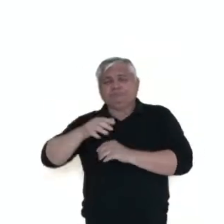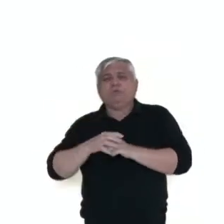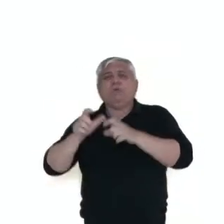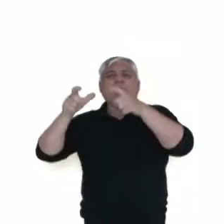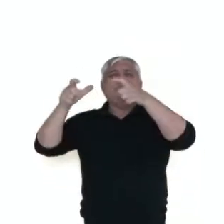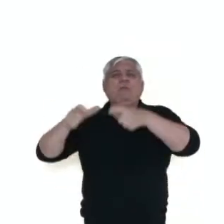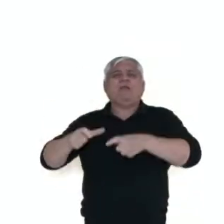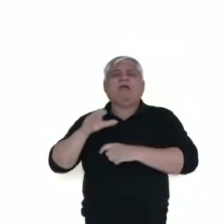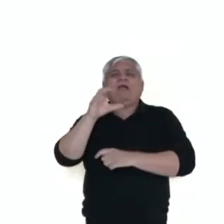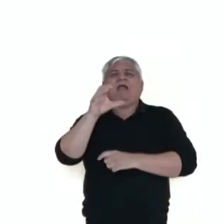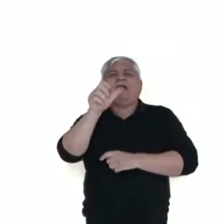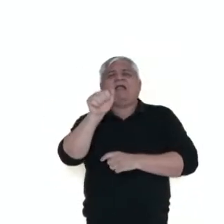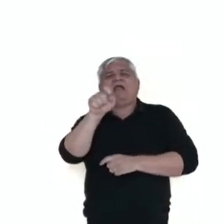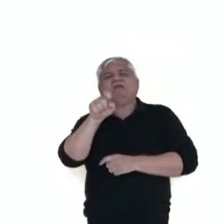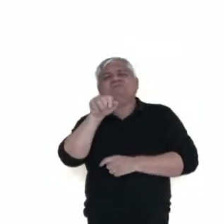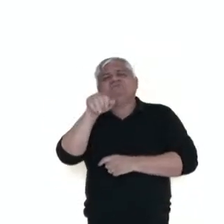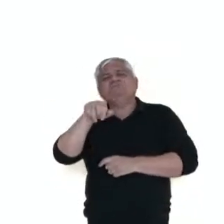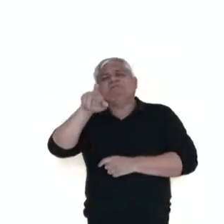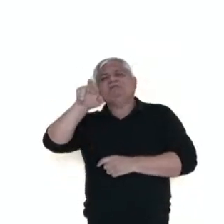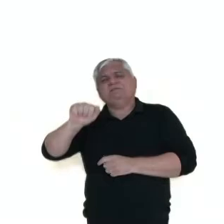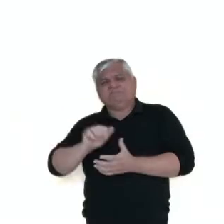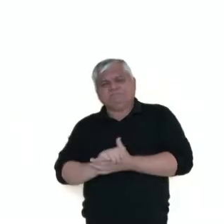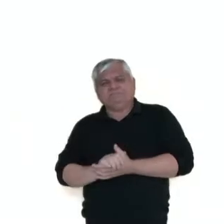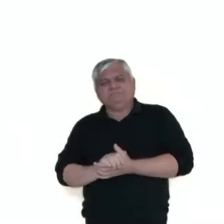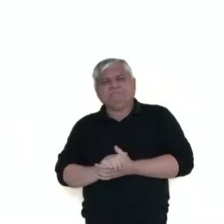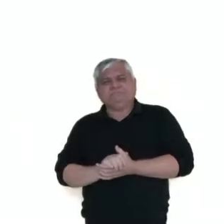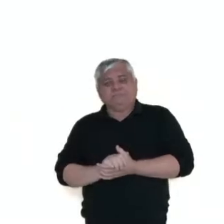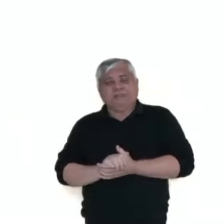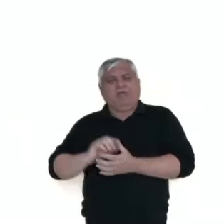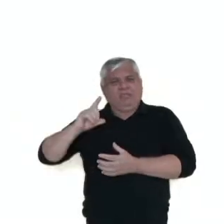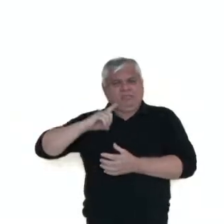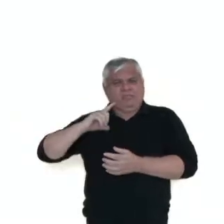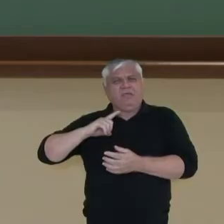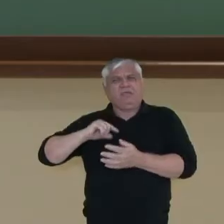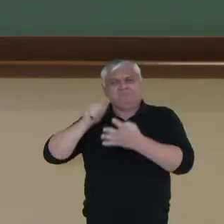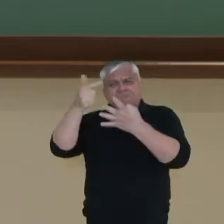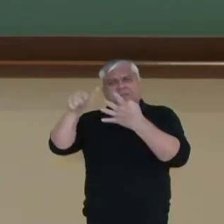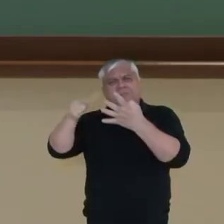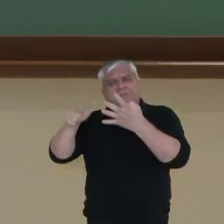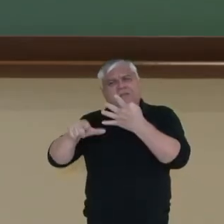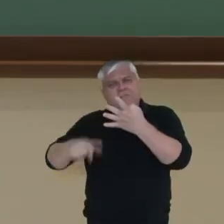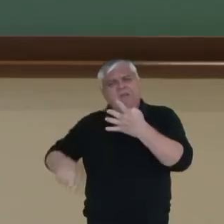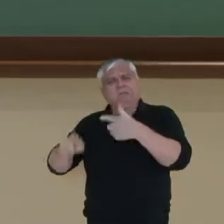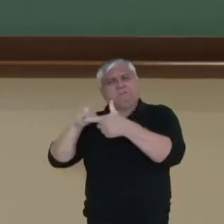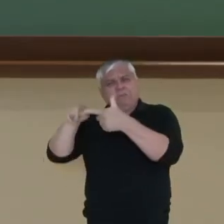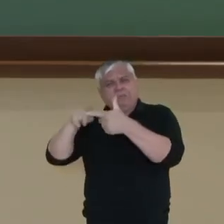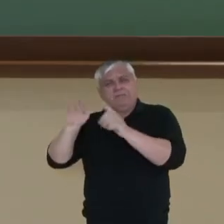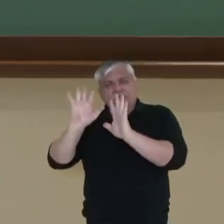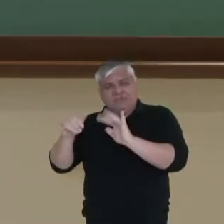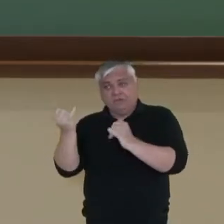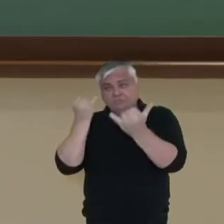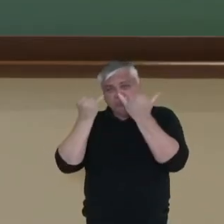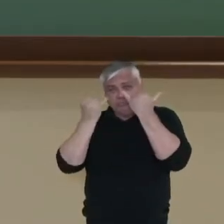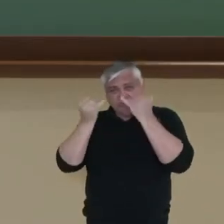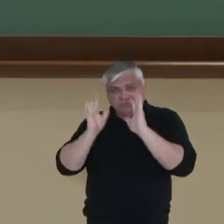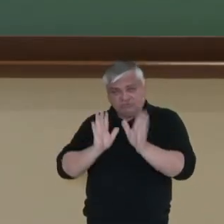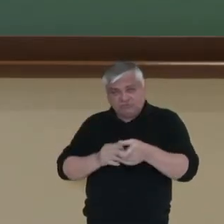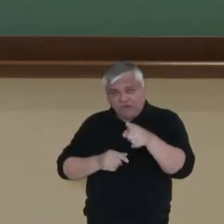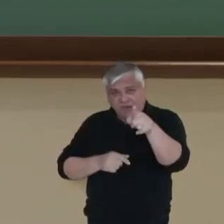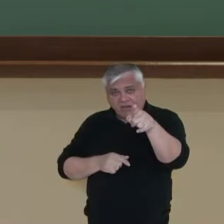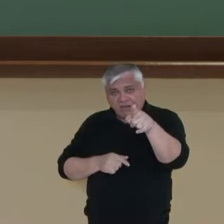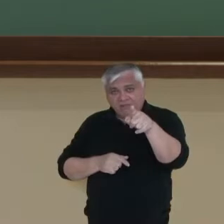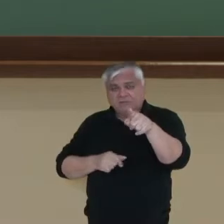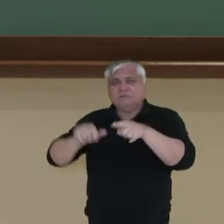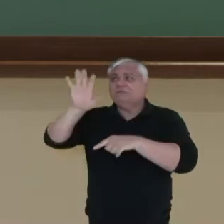mais precisamente na Caxemira? Existem outros conflitos na Índia? Você já ouviu falar em outros conflitos na